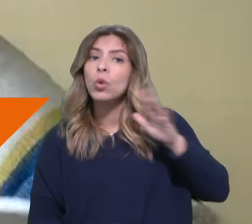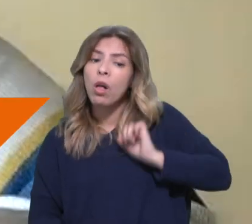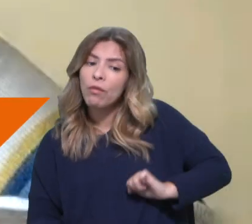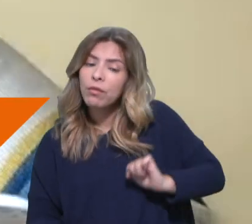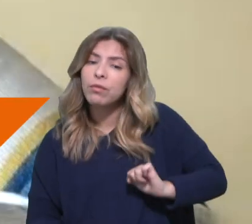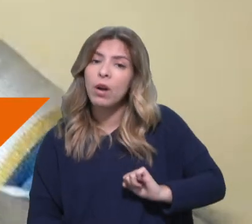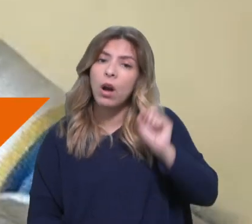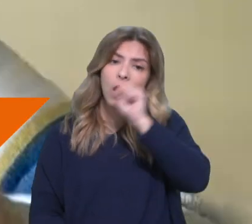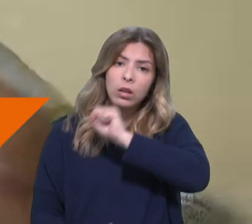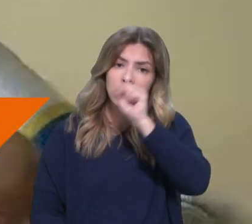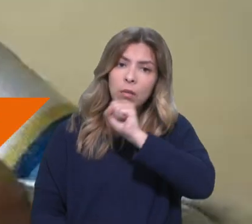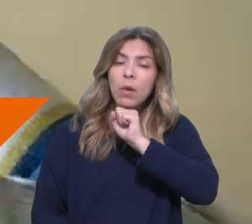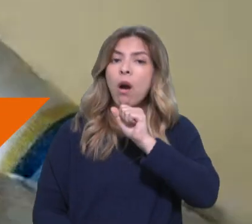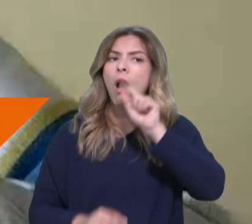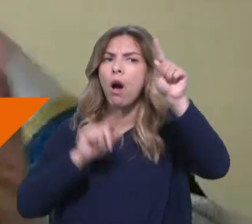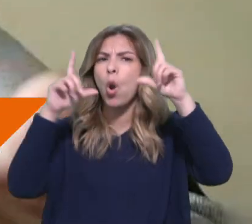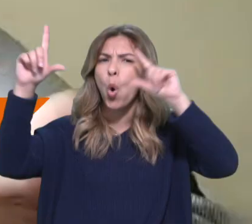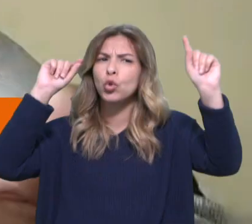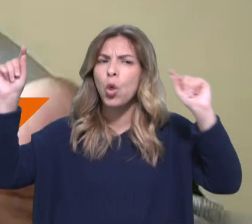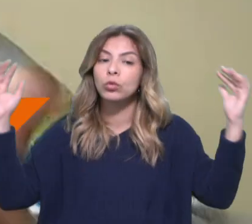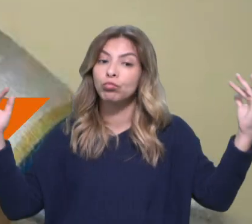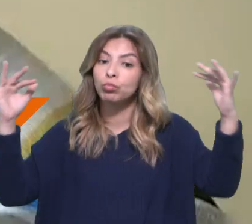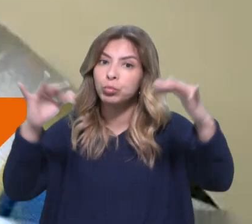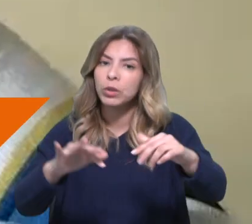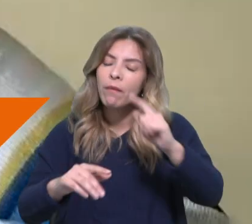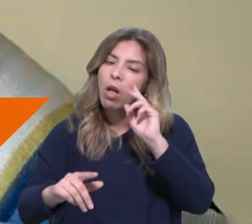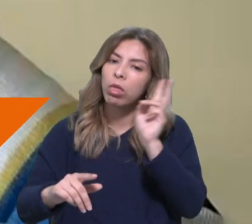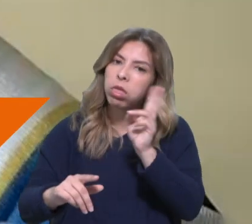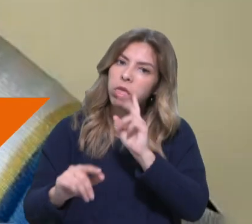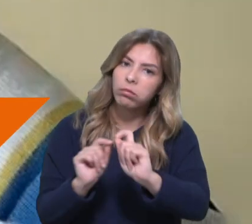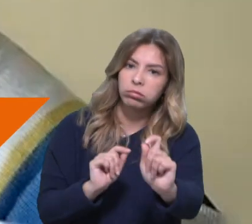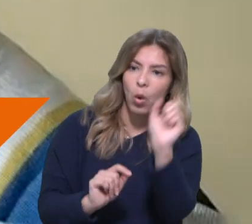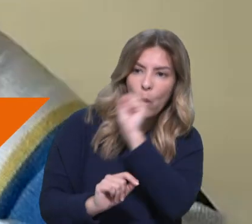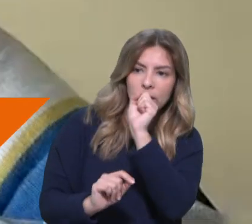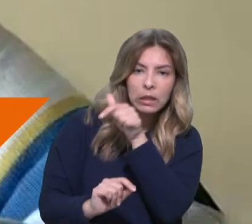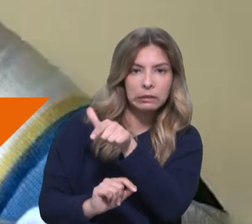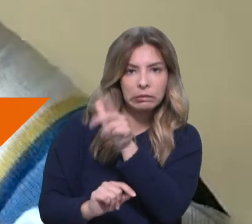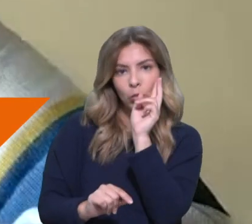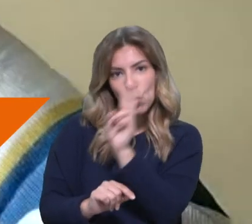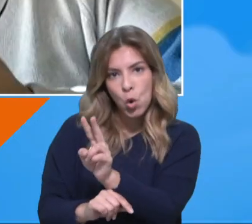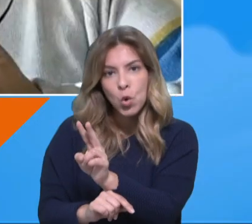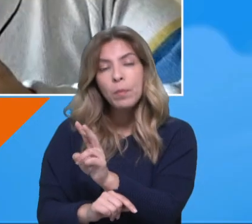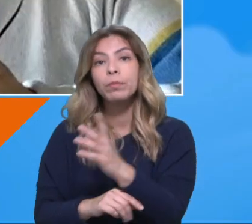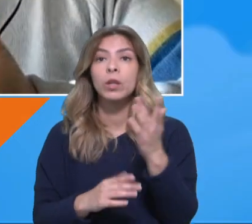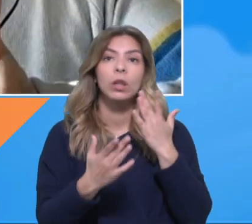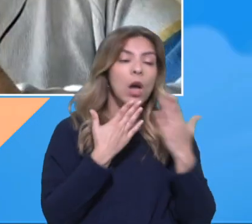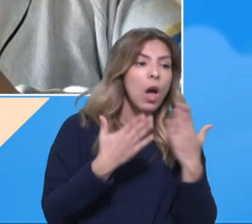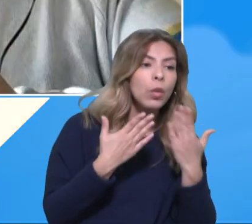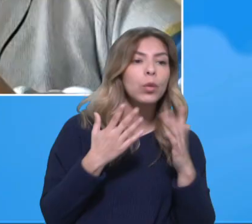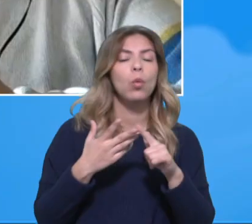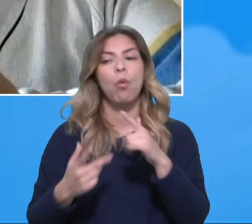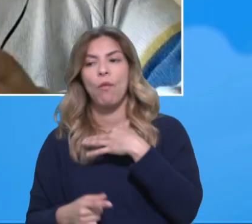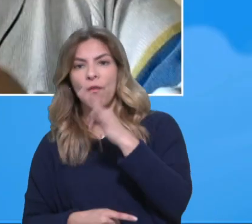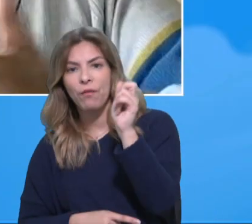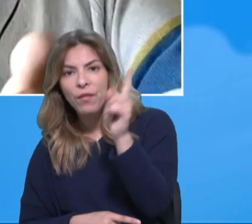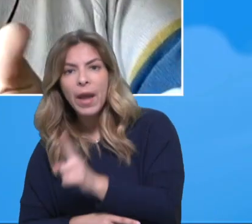e que sabemos que vêm pessoas de vários pontos do país para assistir também a esses concertos. Portanto, não é só através do teatro, é através da fé, mas também através, por